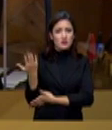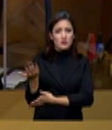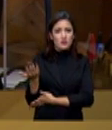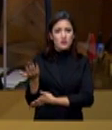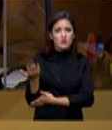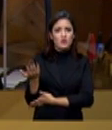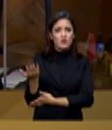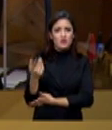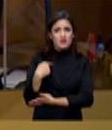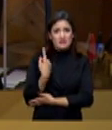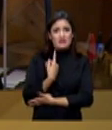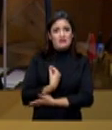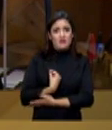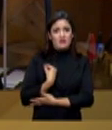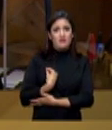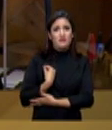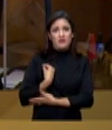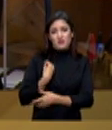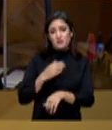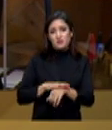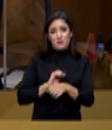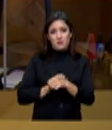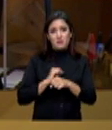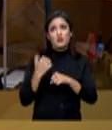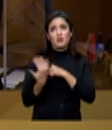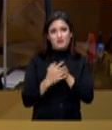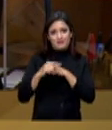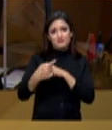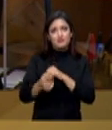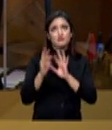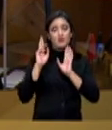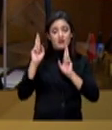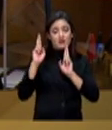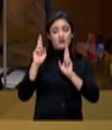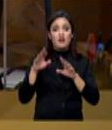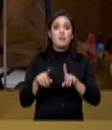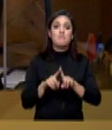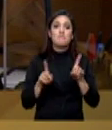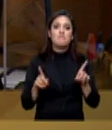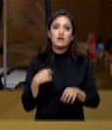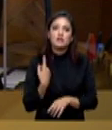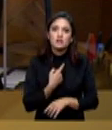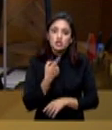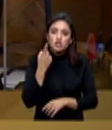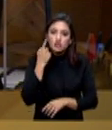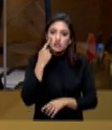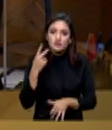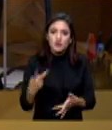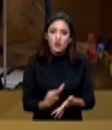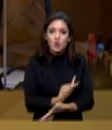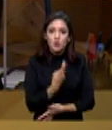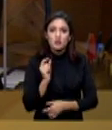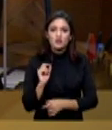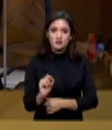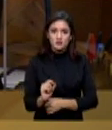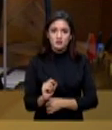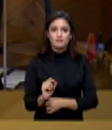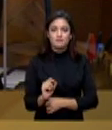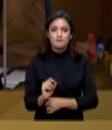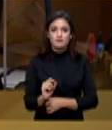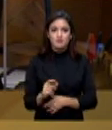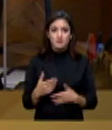estamos vivendo uma situação posta anemia Oxalá nós vimos o quadro que se